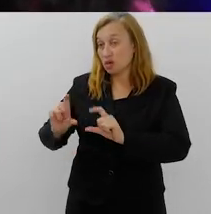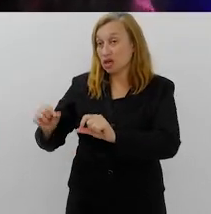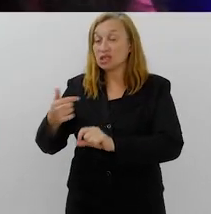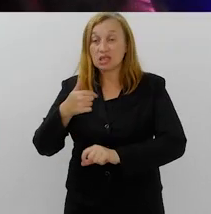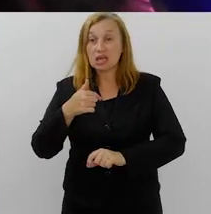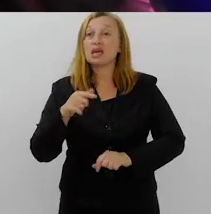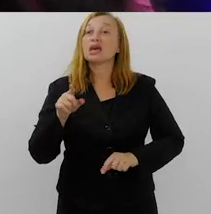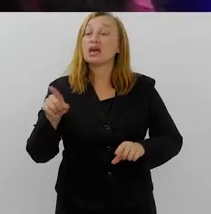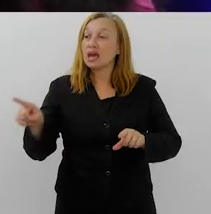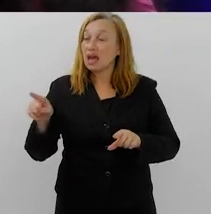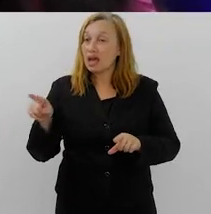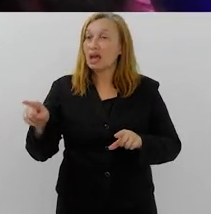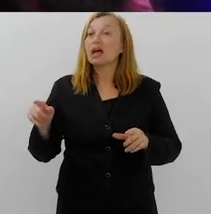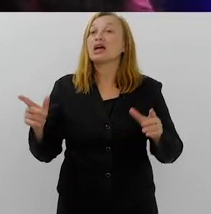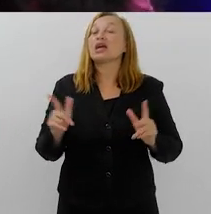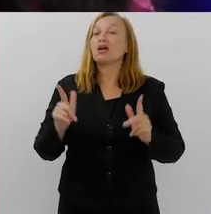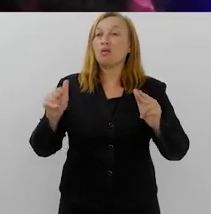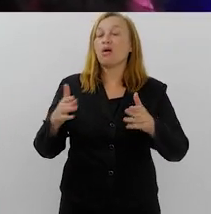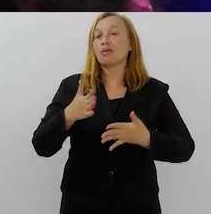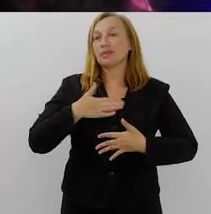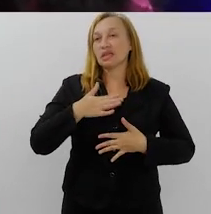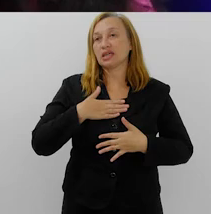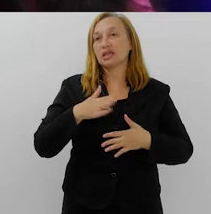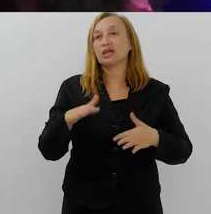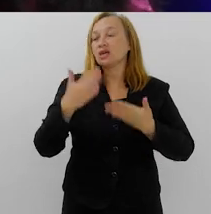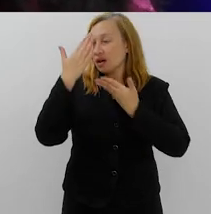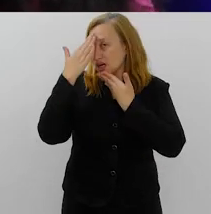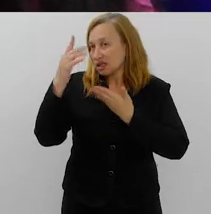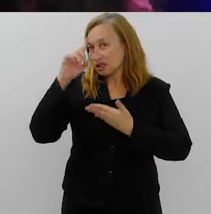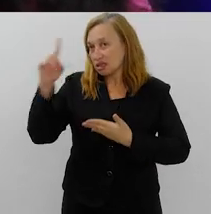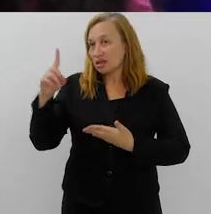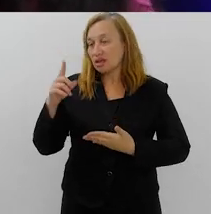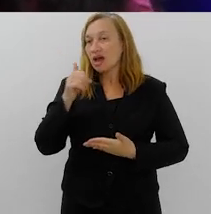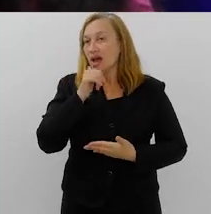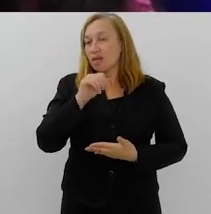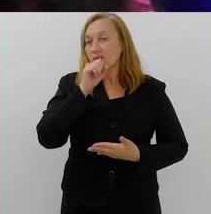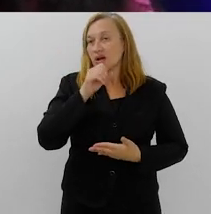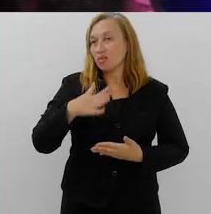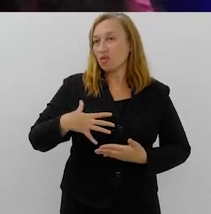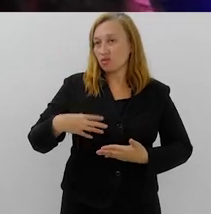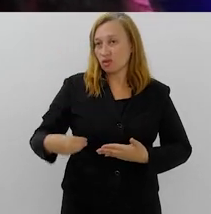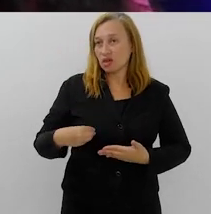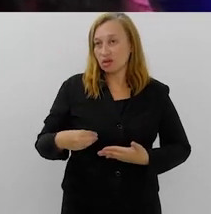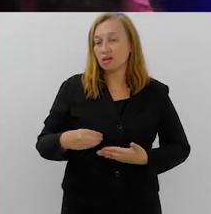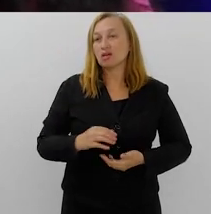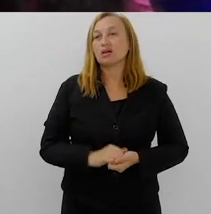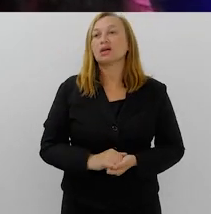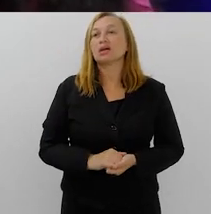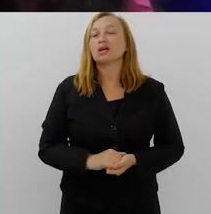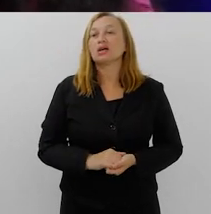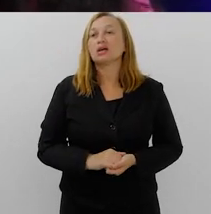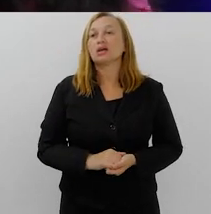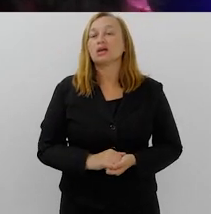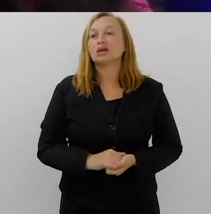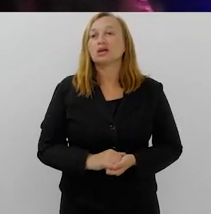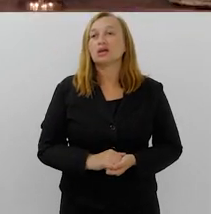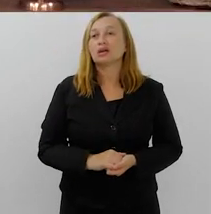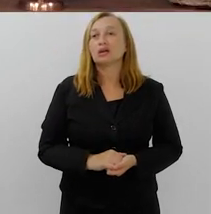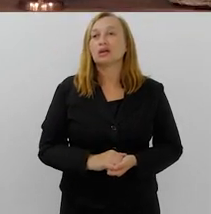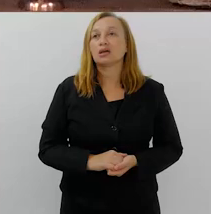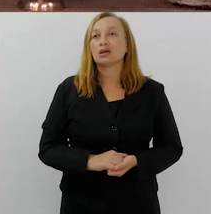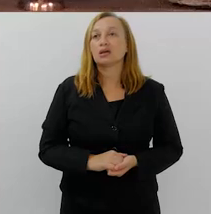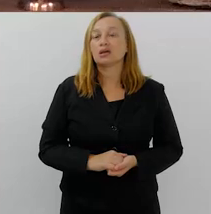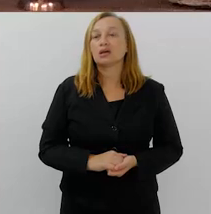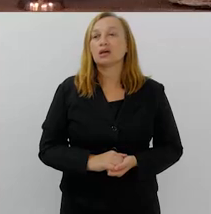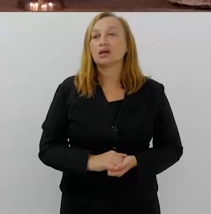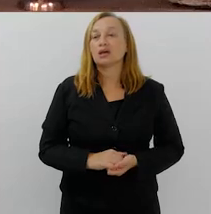foi um posso dizer que foi um contro dial mas hoje eu tô muito feliz graças a Deus com ela mãe do meu filho chama de mãe e